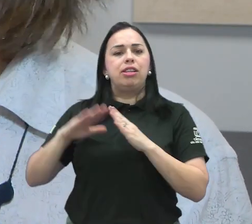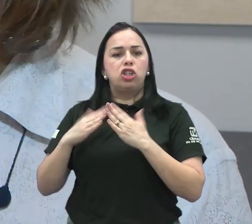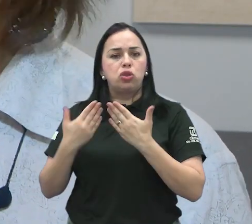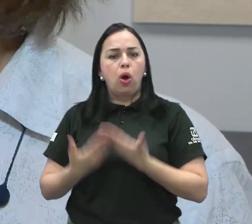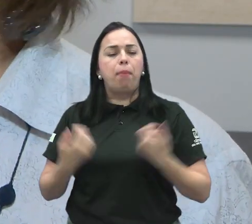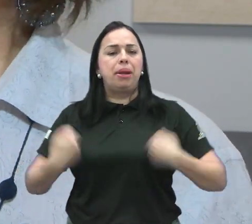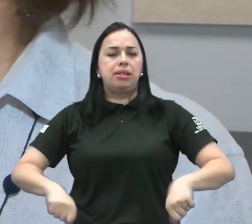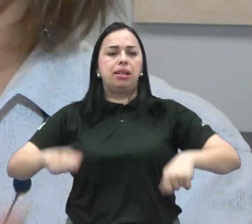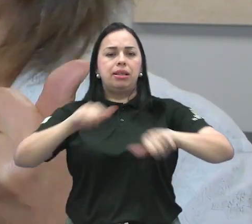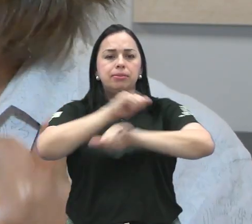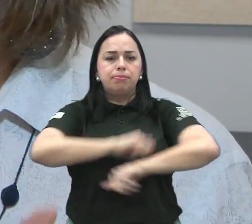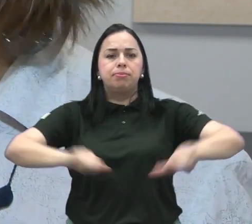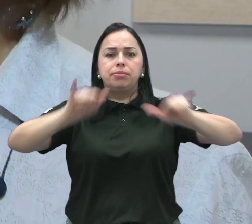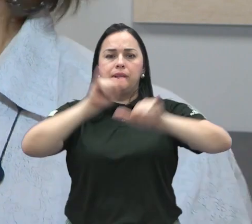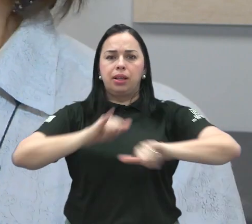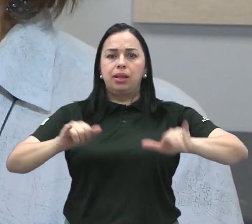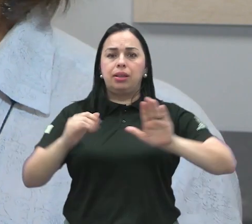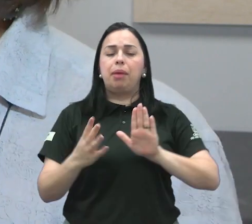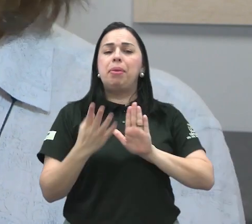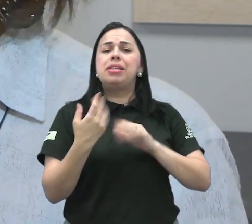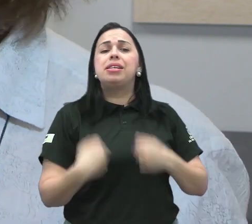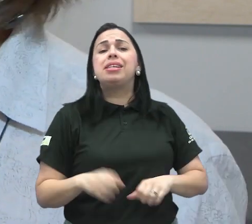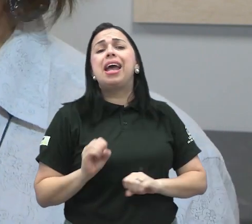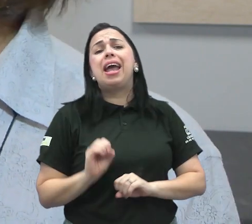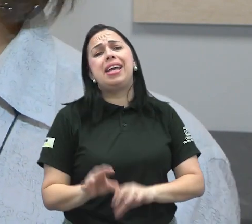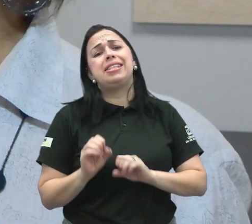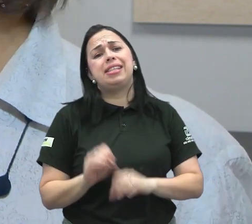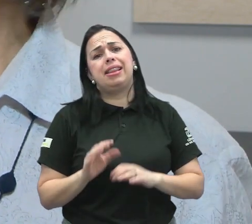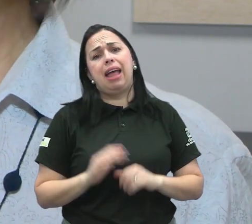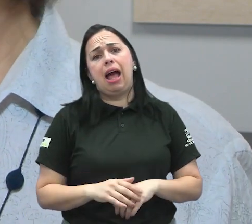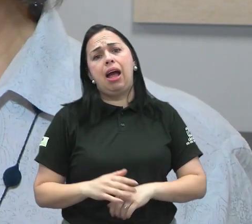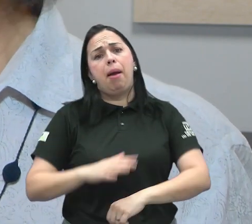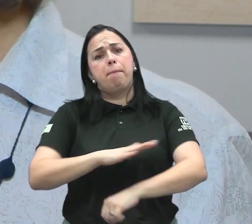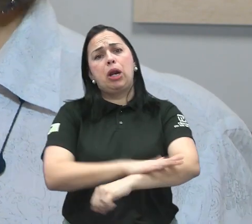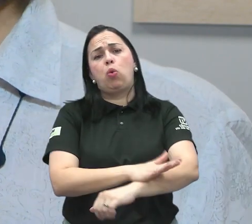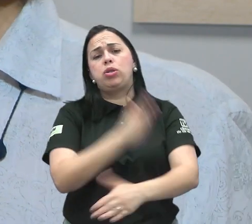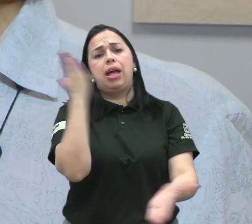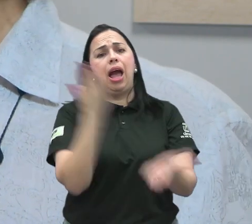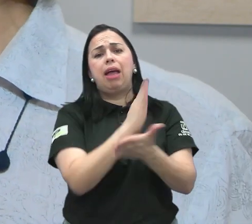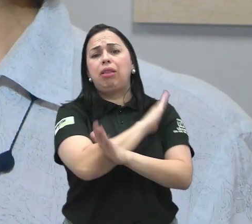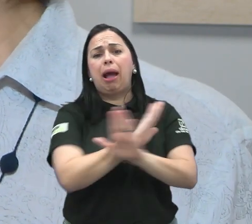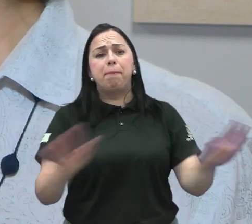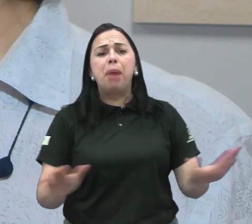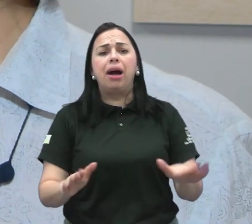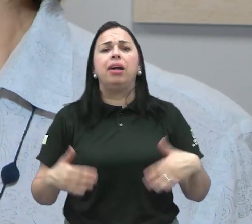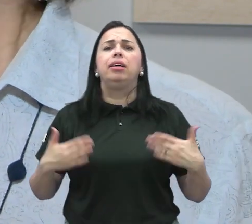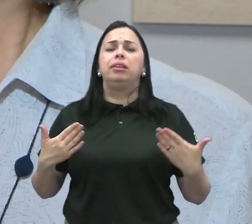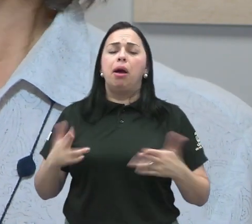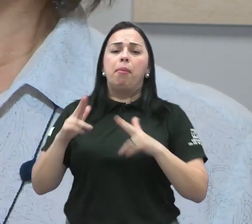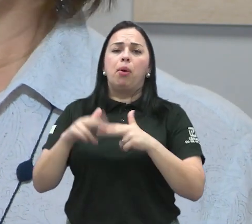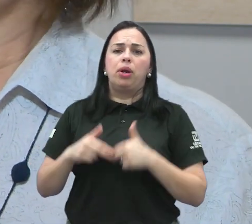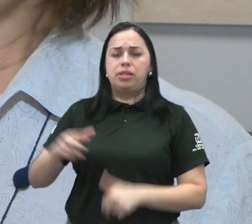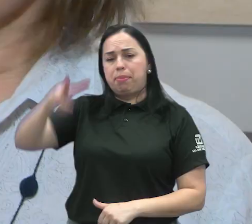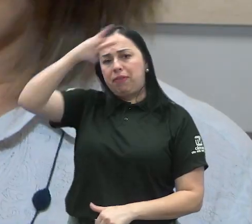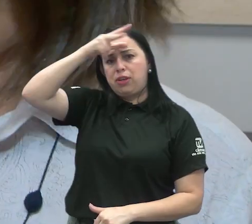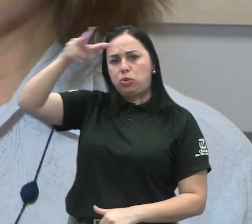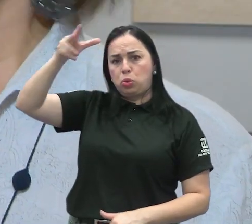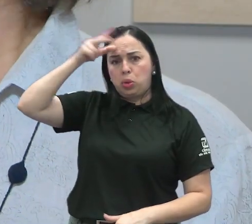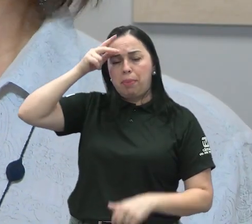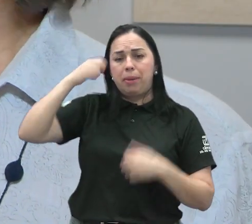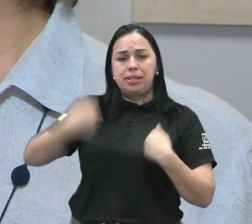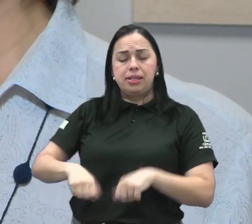essa campanha ou tem que estar na grade curricular. Então, é importante a prefeitura